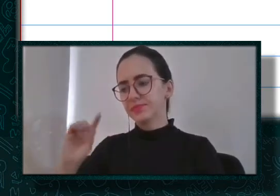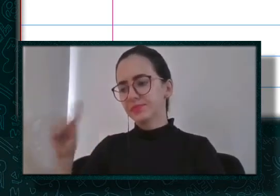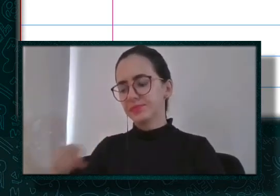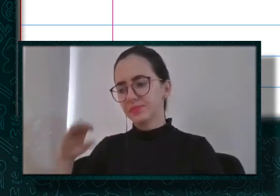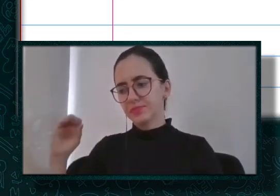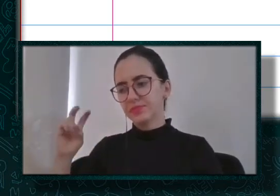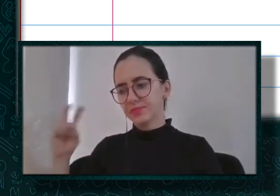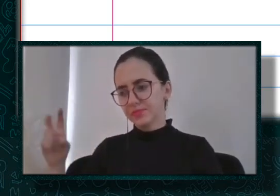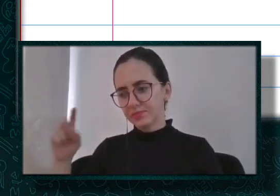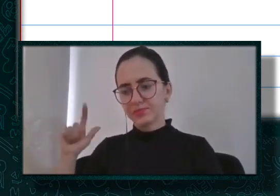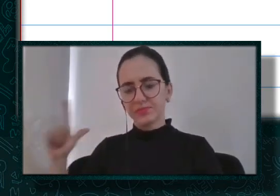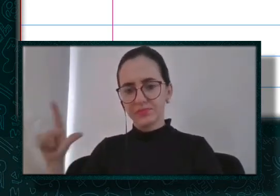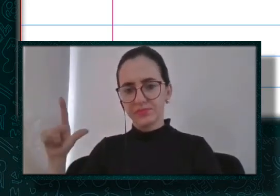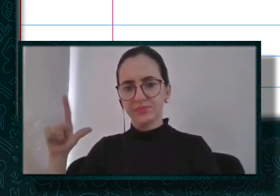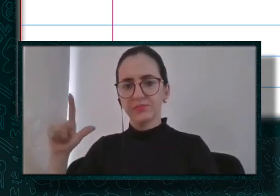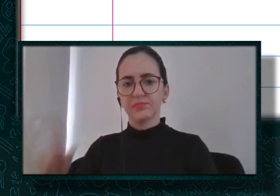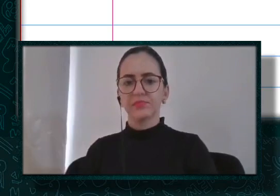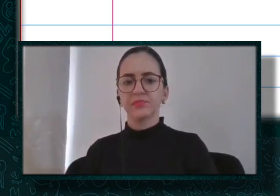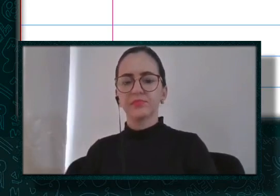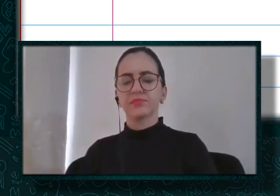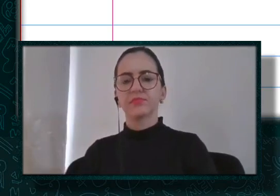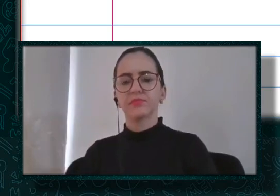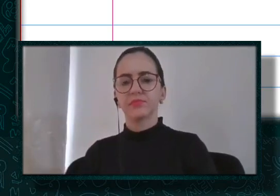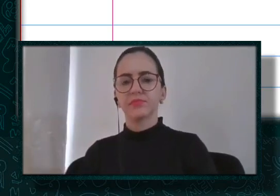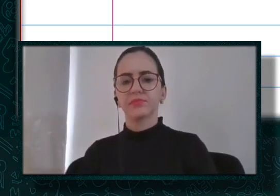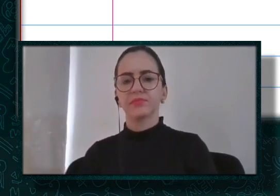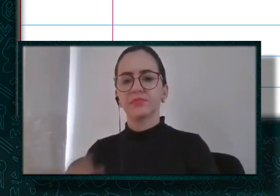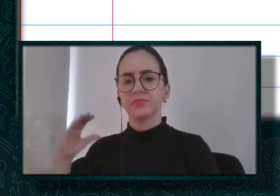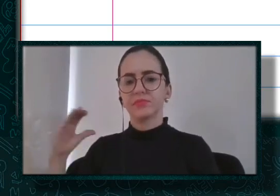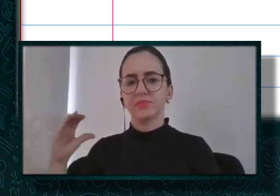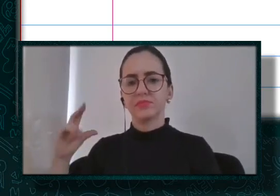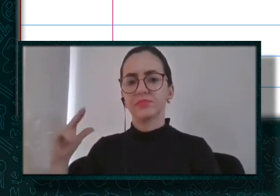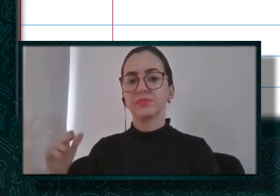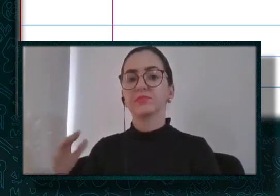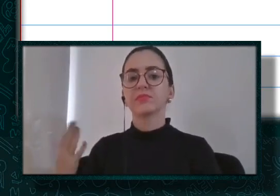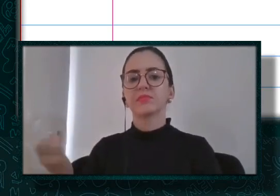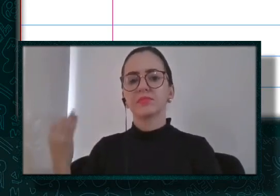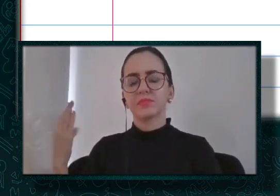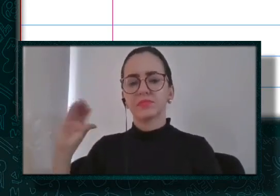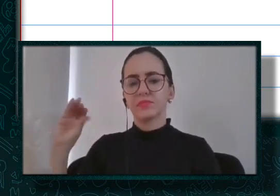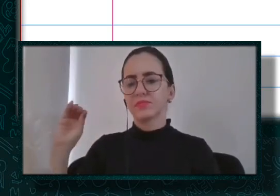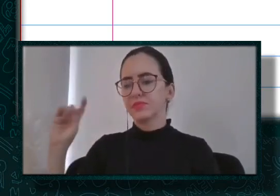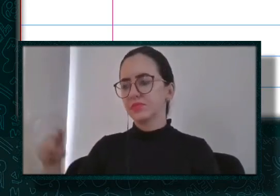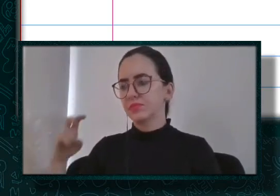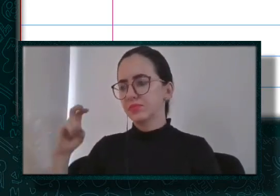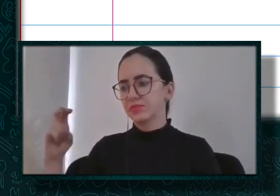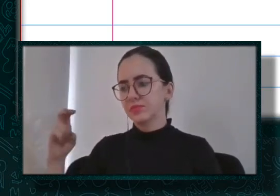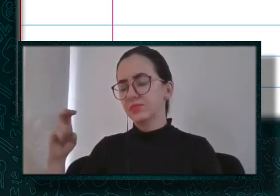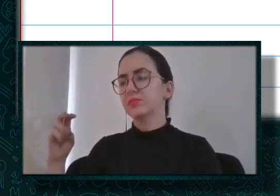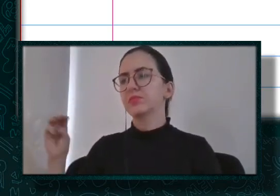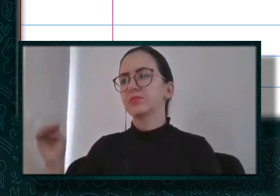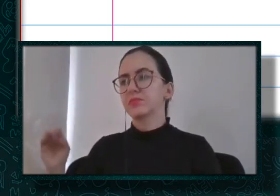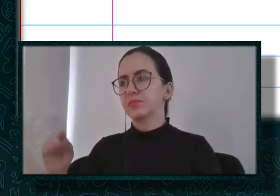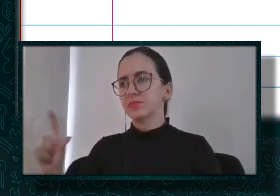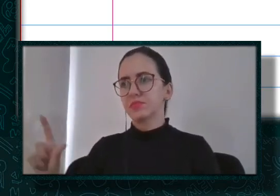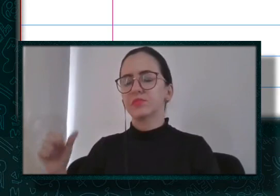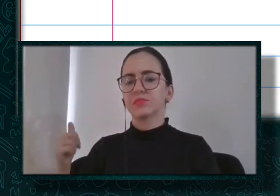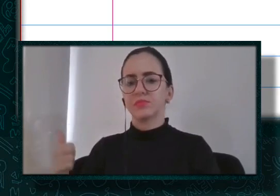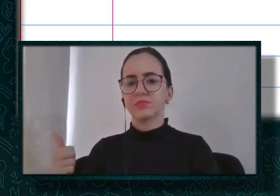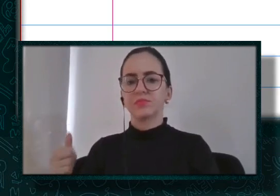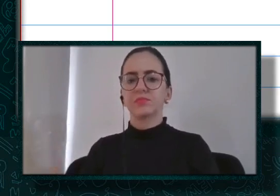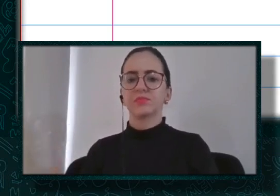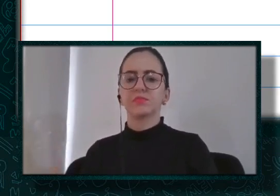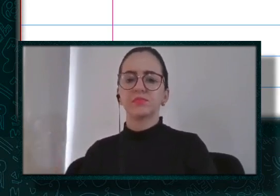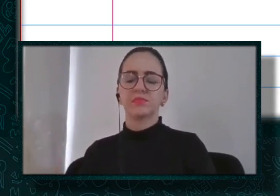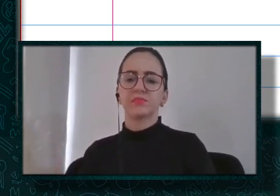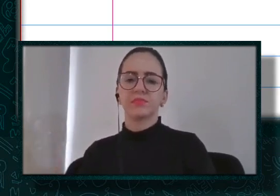0,05 litros. E a concentração ele me deu de 0,5 mols. O que é que eu preciso fazer?